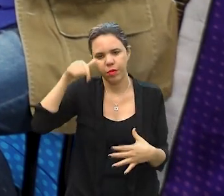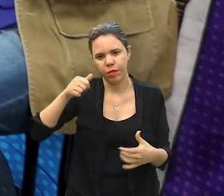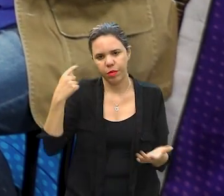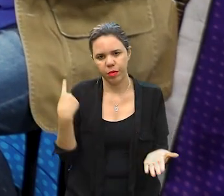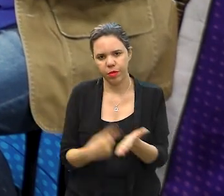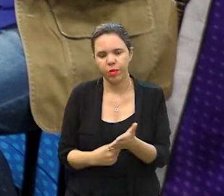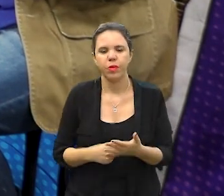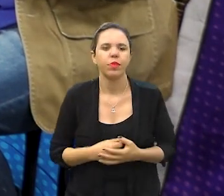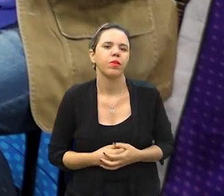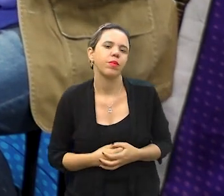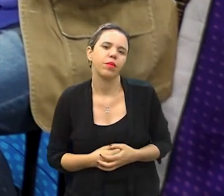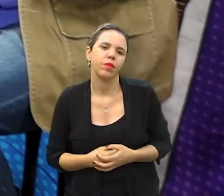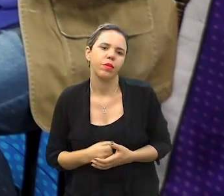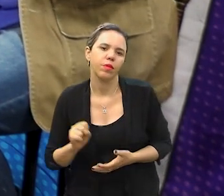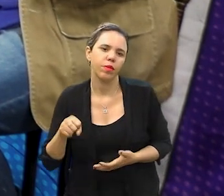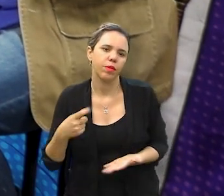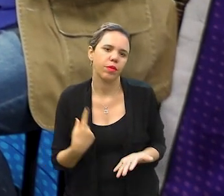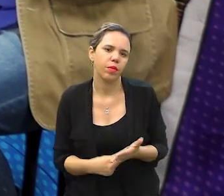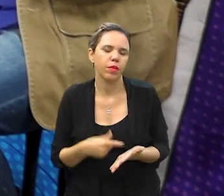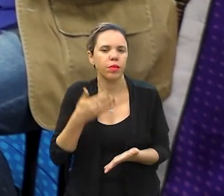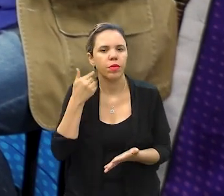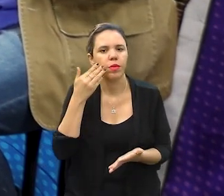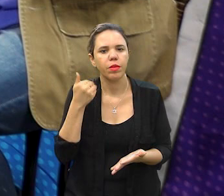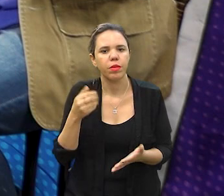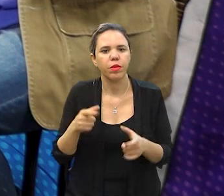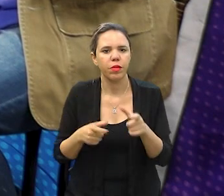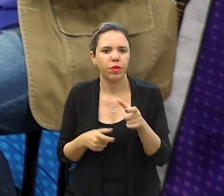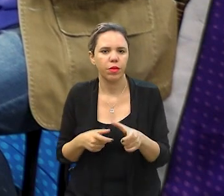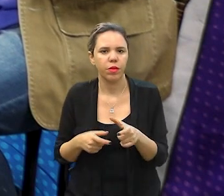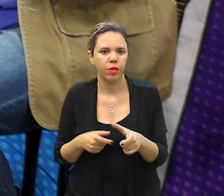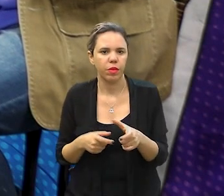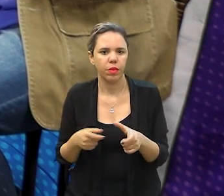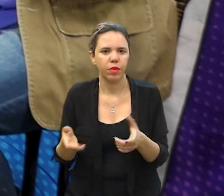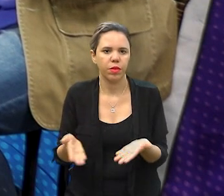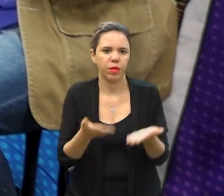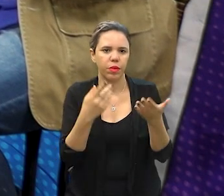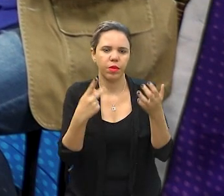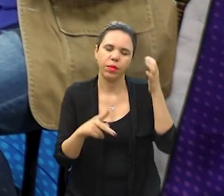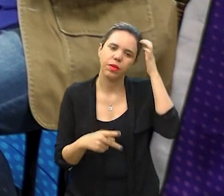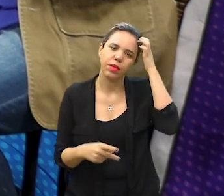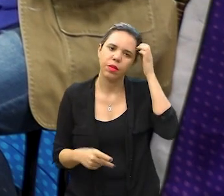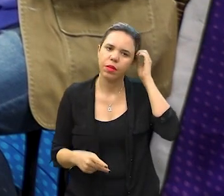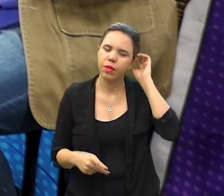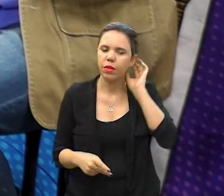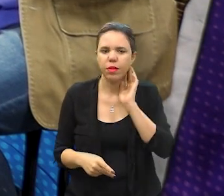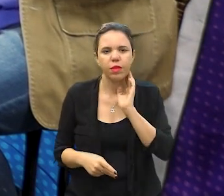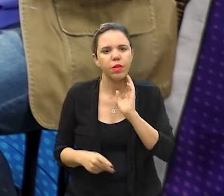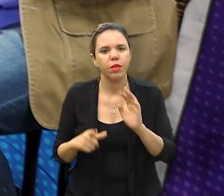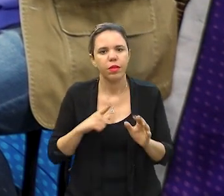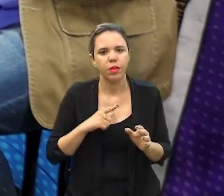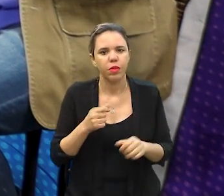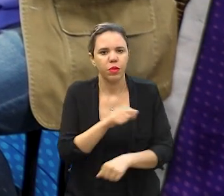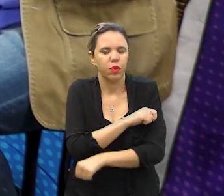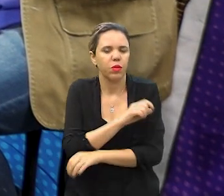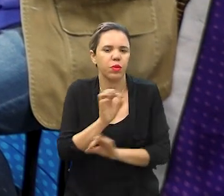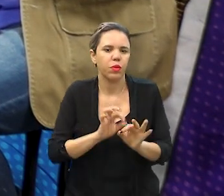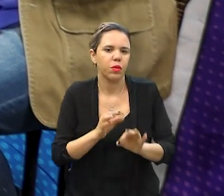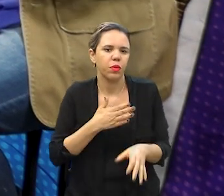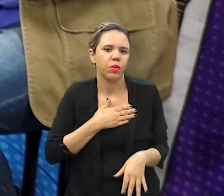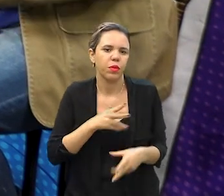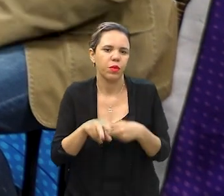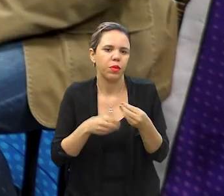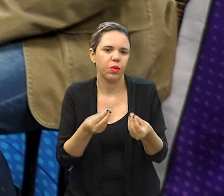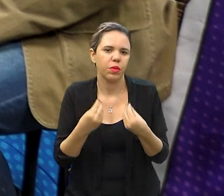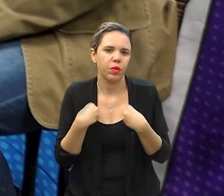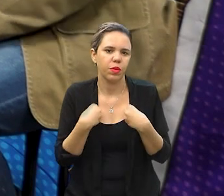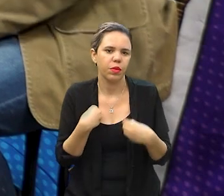combinado? Combinado, eu vou aproveitar e levar uma canequinha de Kimber para você. Tem um Sensacional. aluno que montou as canequinhas para mim, me deu de